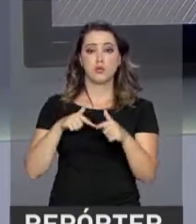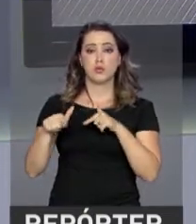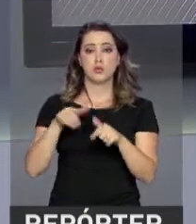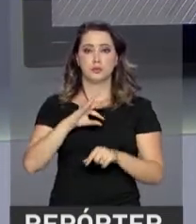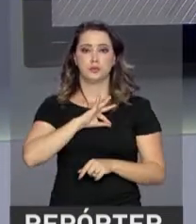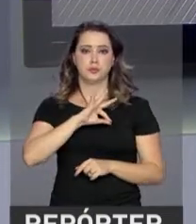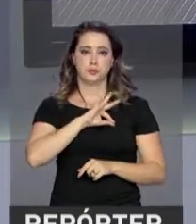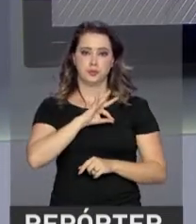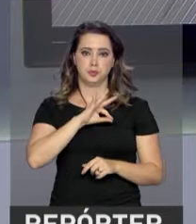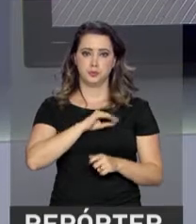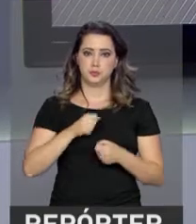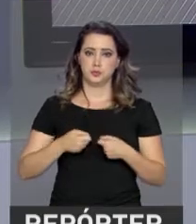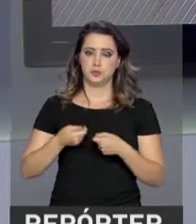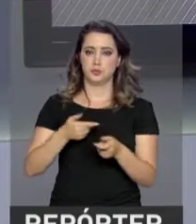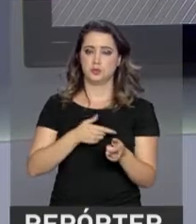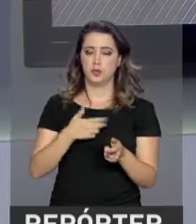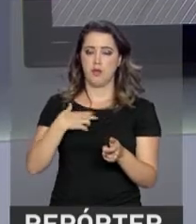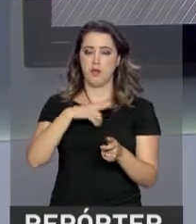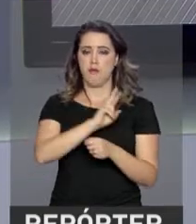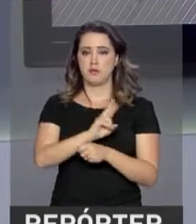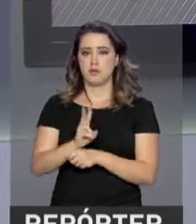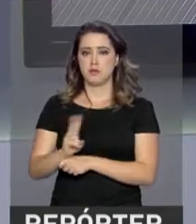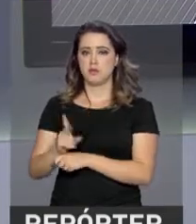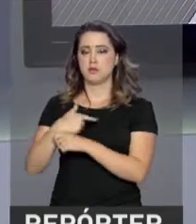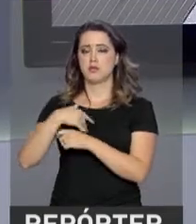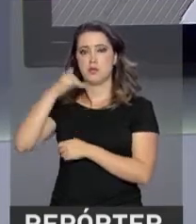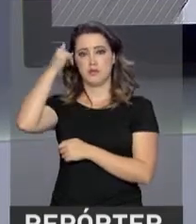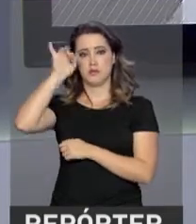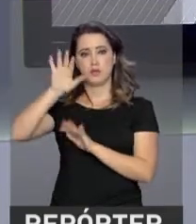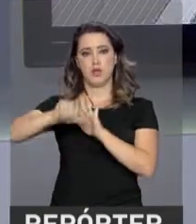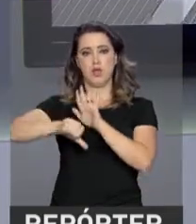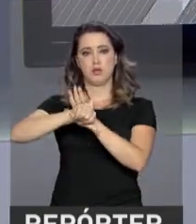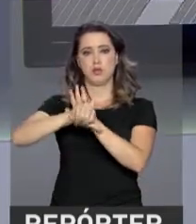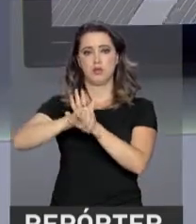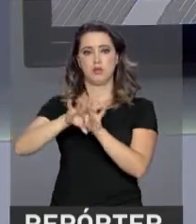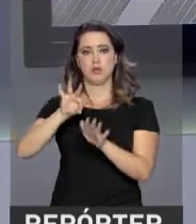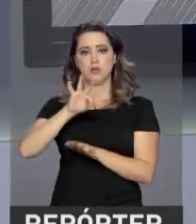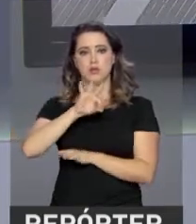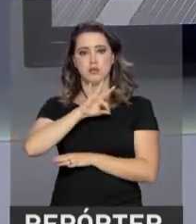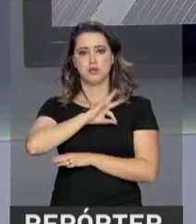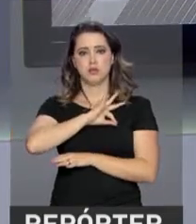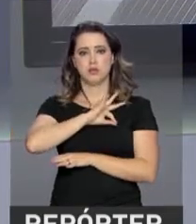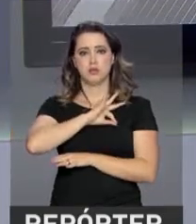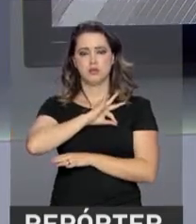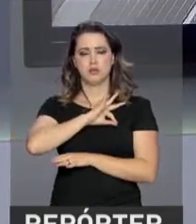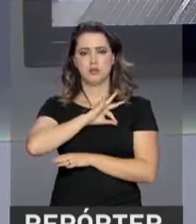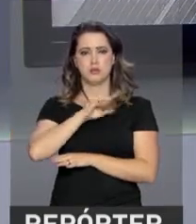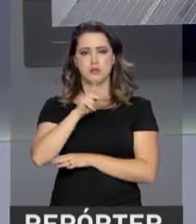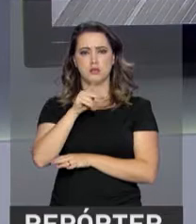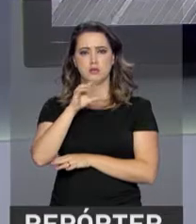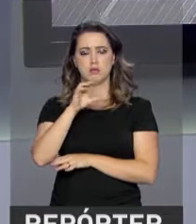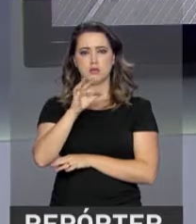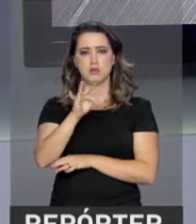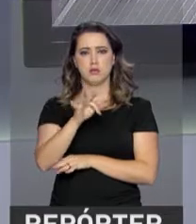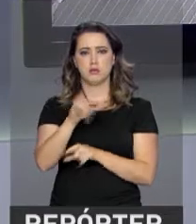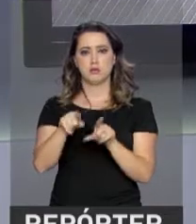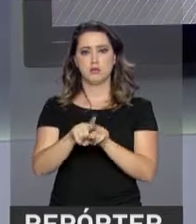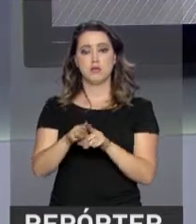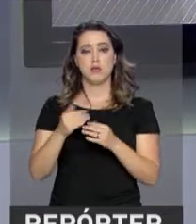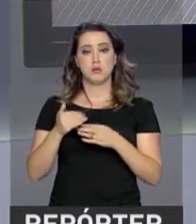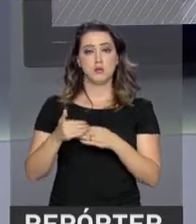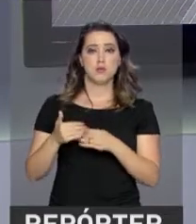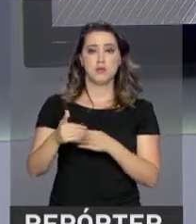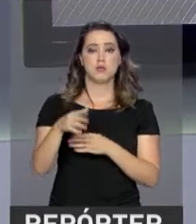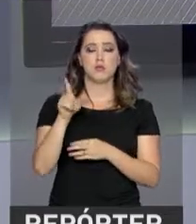de policiamento ostensivo fiscalização e prevenção a crimes da polícia federal a permanência de seis meses com possibilidade